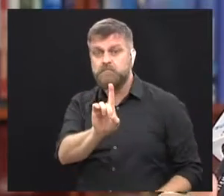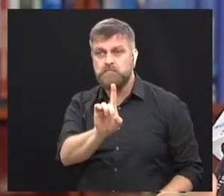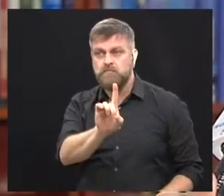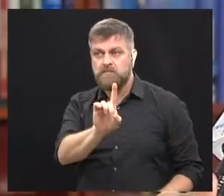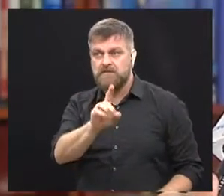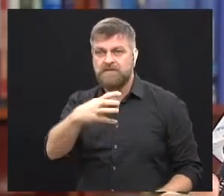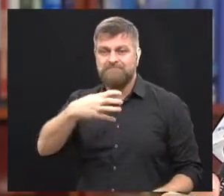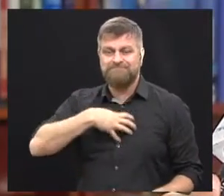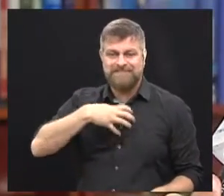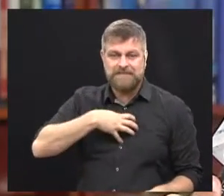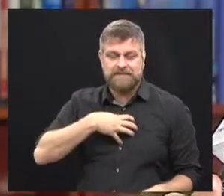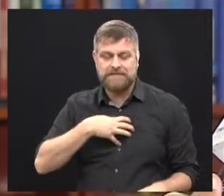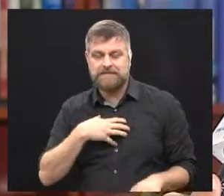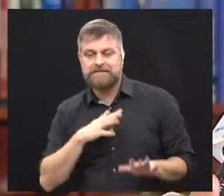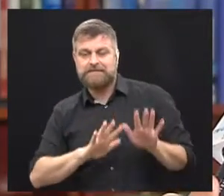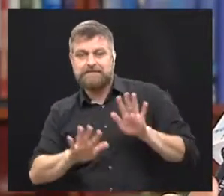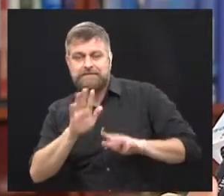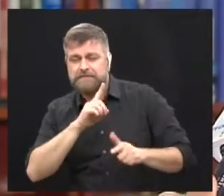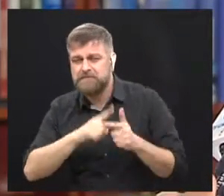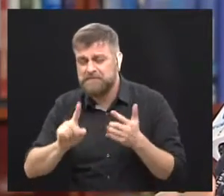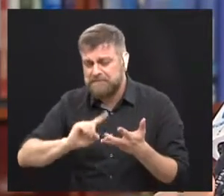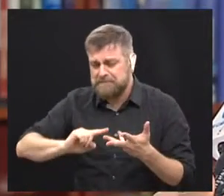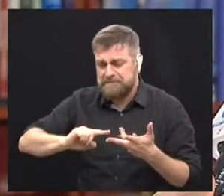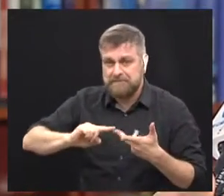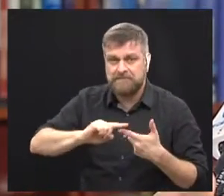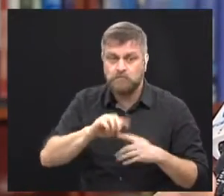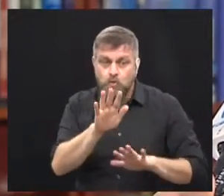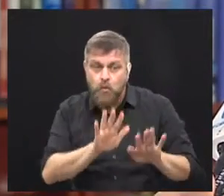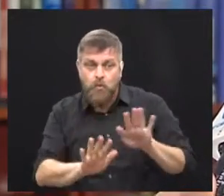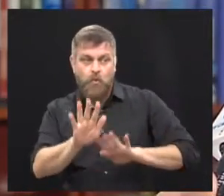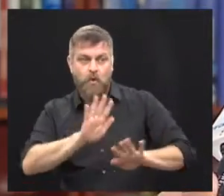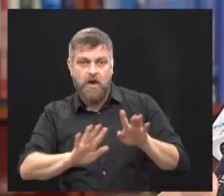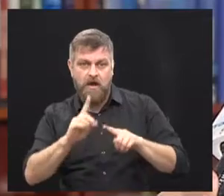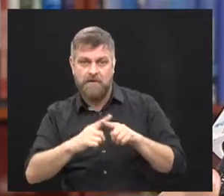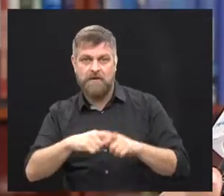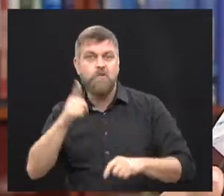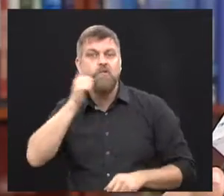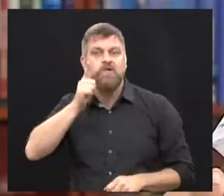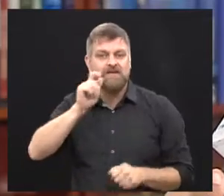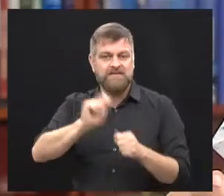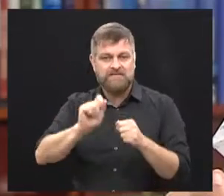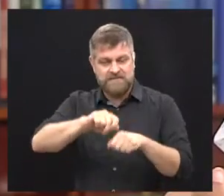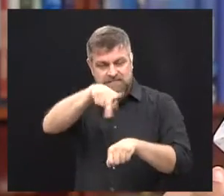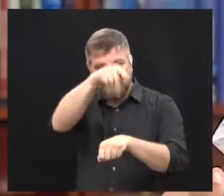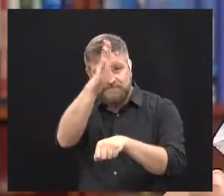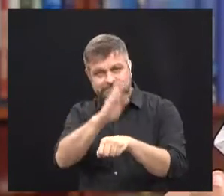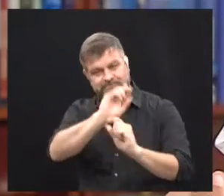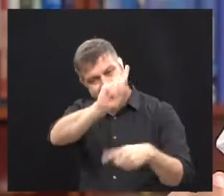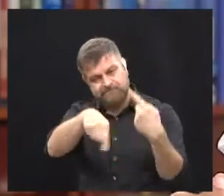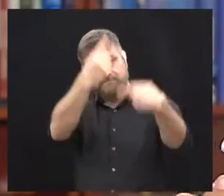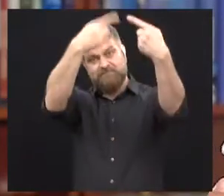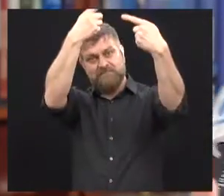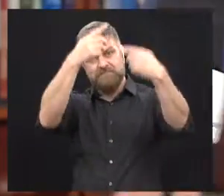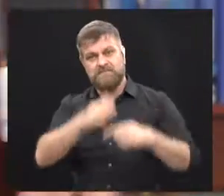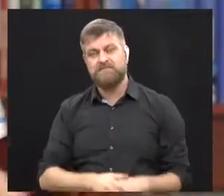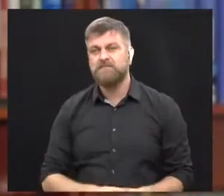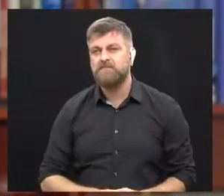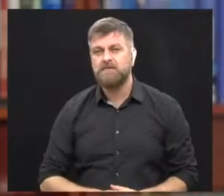sensível, fragilizado, e vai ter que ter muito, muito cuidado para poder fazer com que o Brasil encontre os